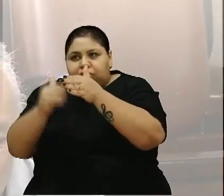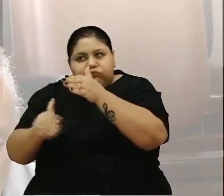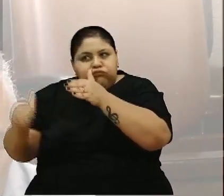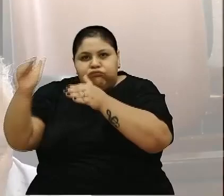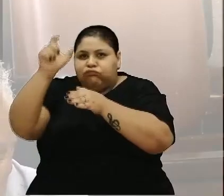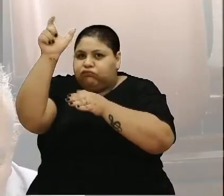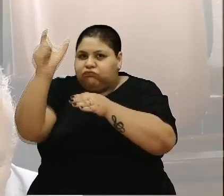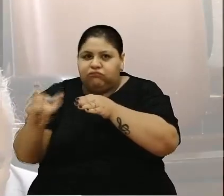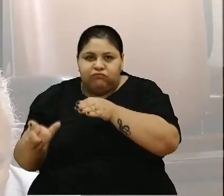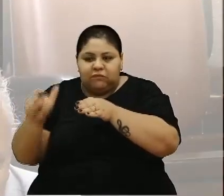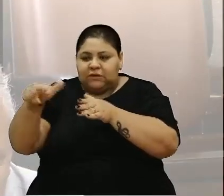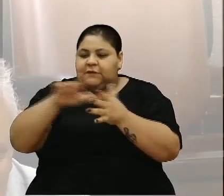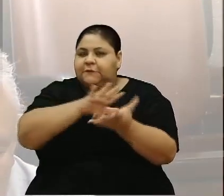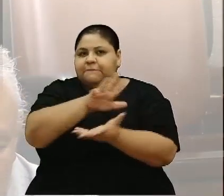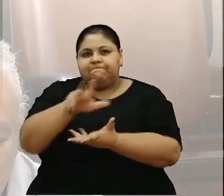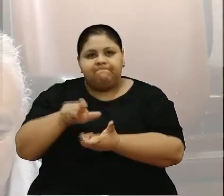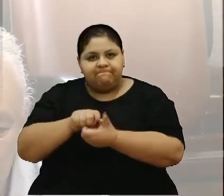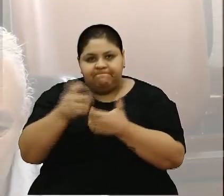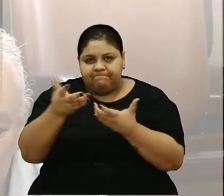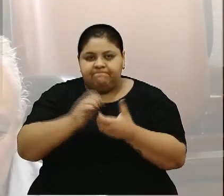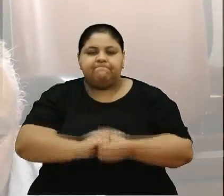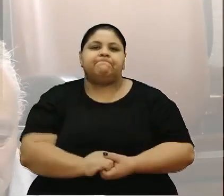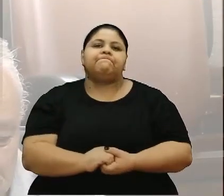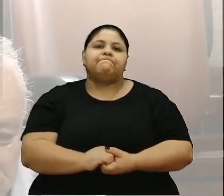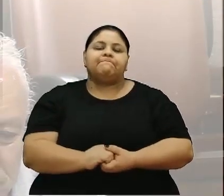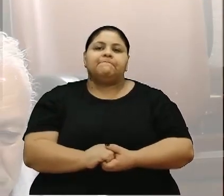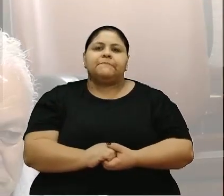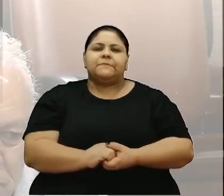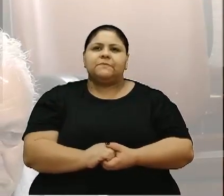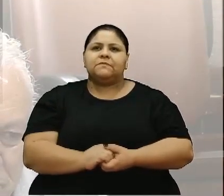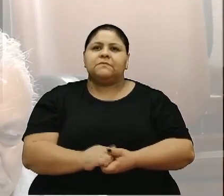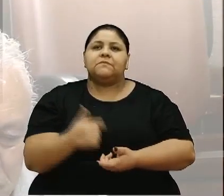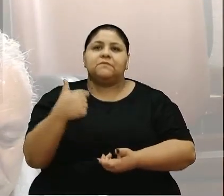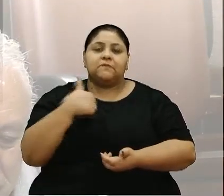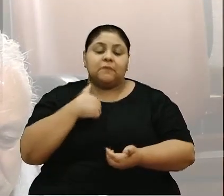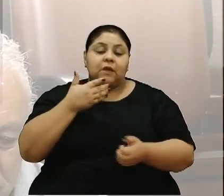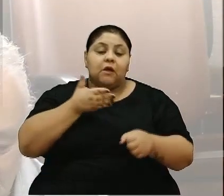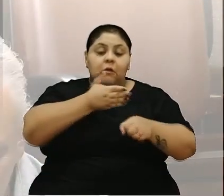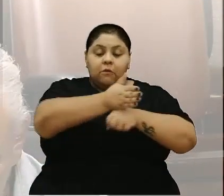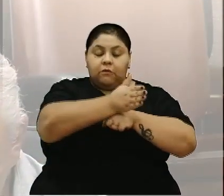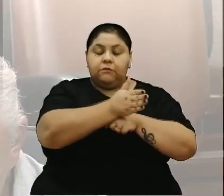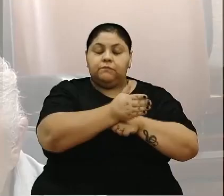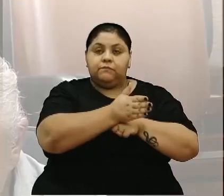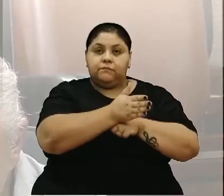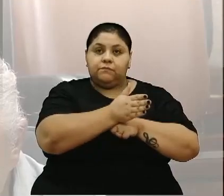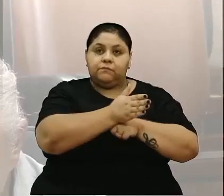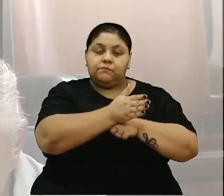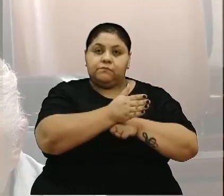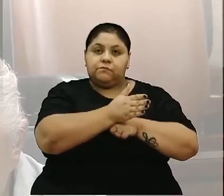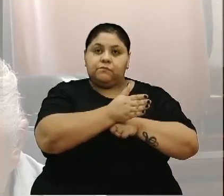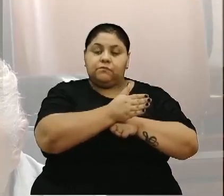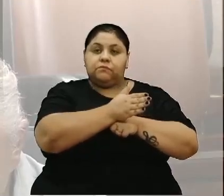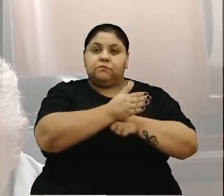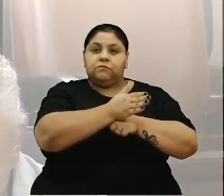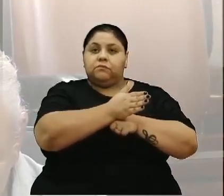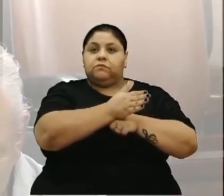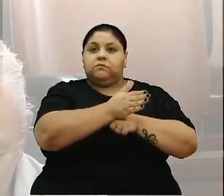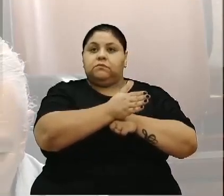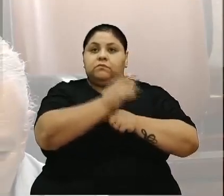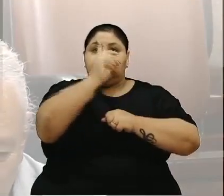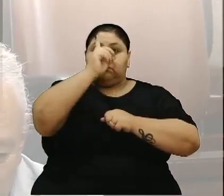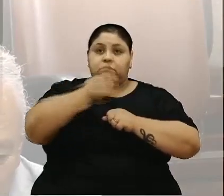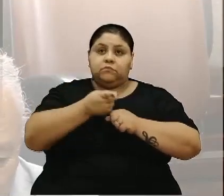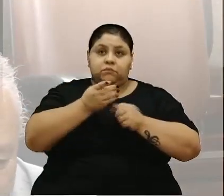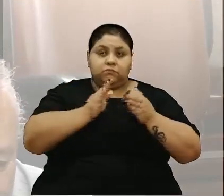desse planeta aqui. Então, eu que participei de grande parte dos meus mandatos da